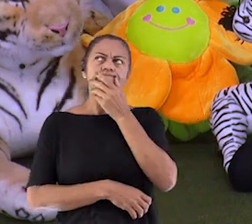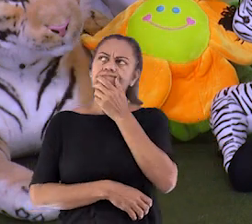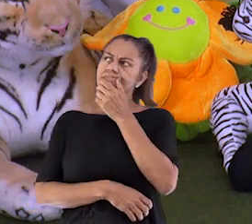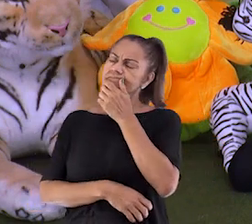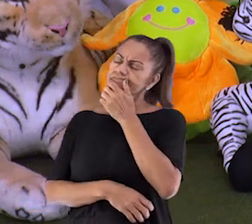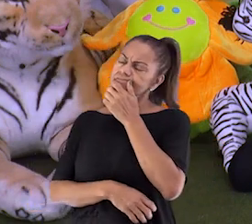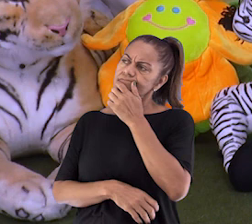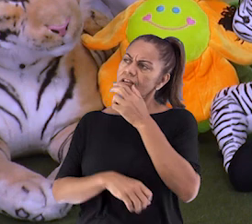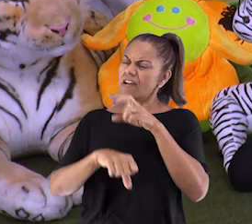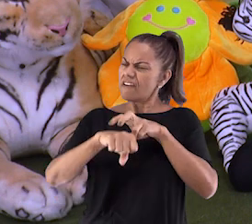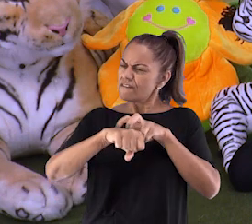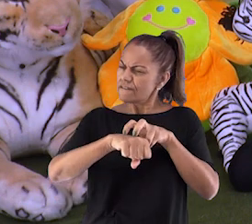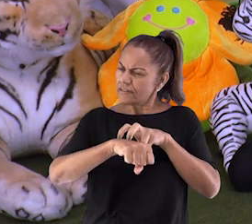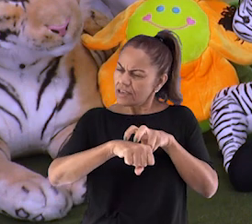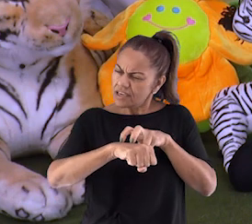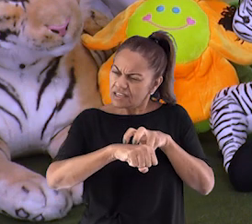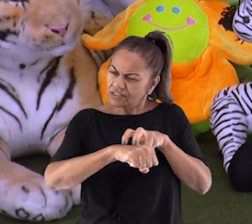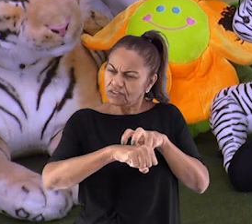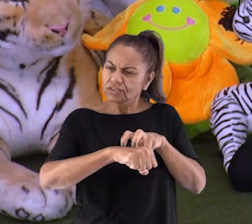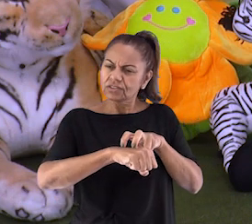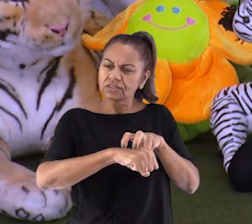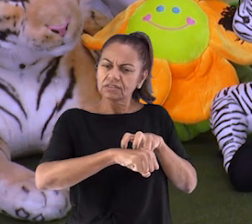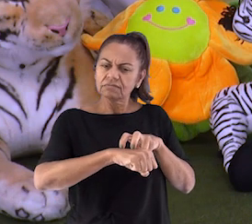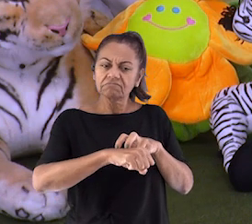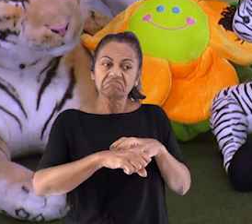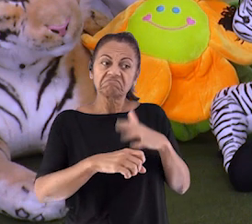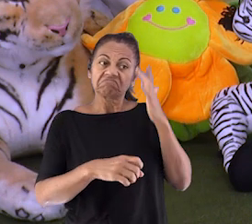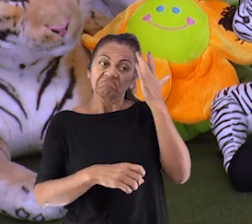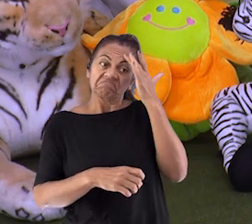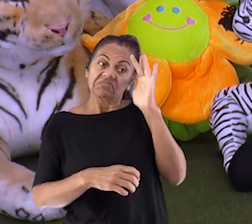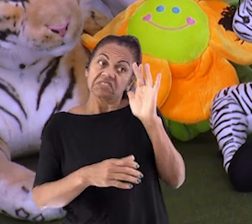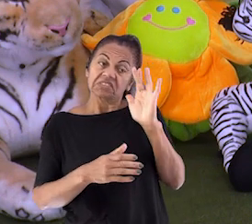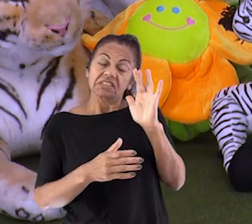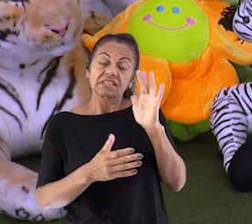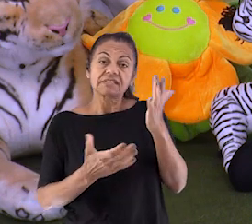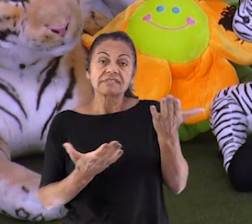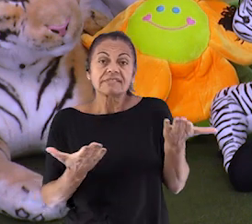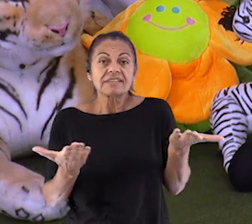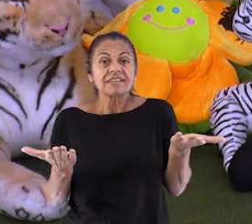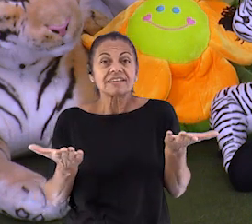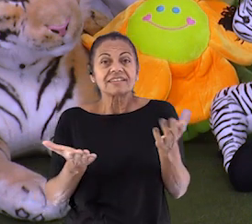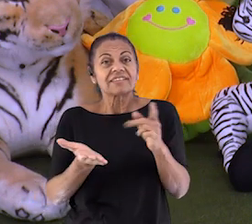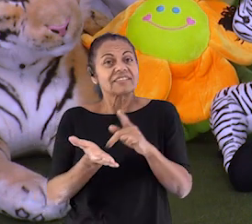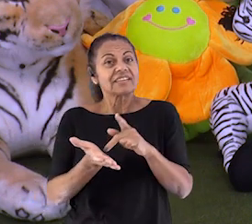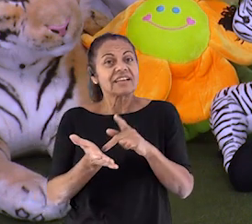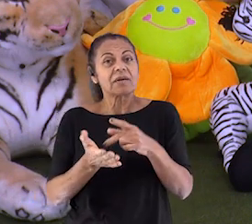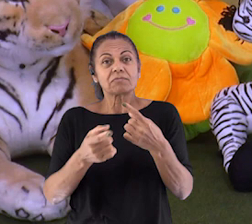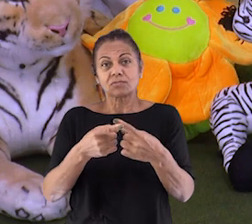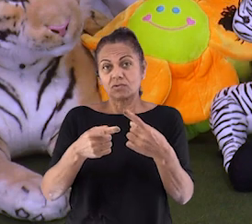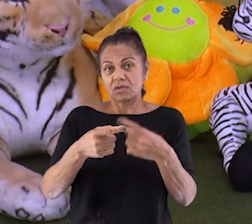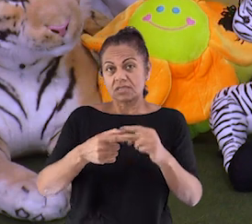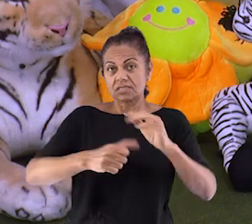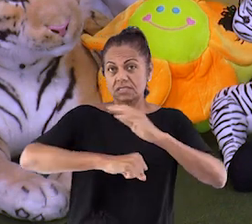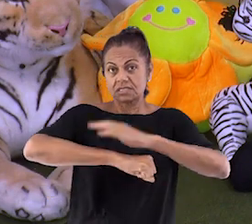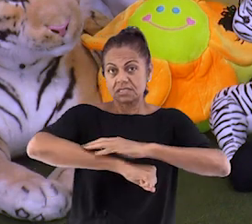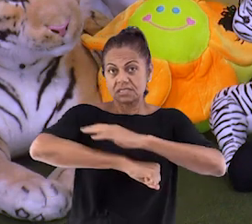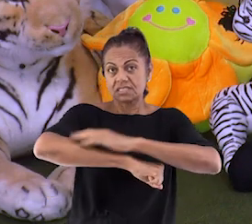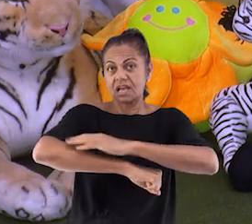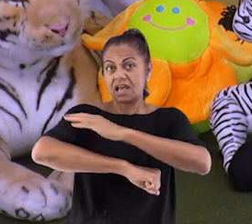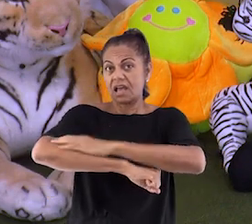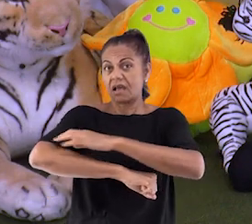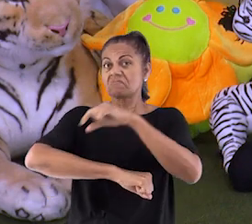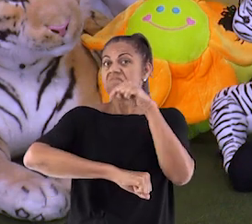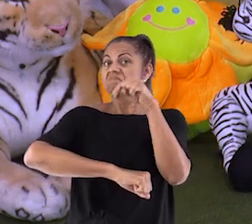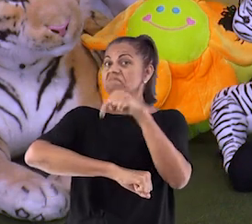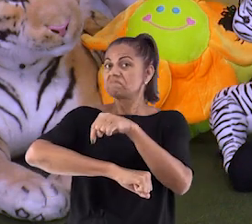Não sei se isso é verdade, porque verde é a cor do sapo. Eu sou